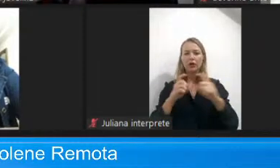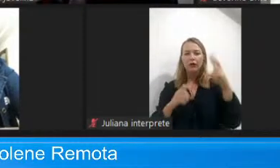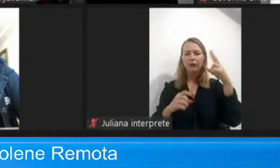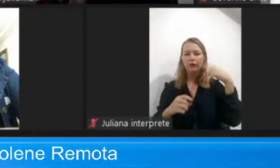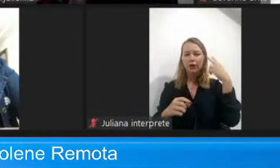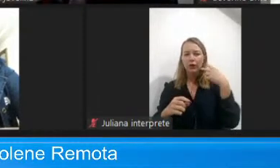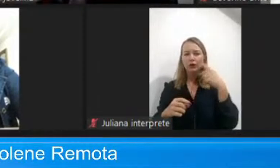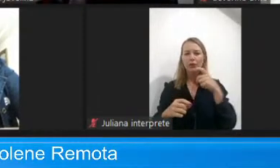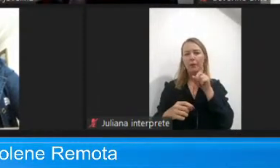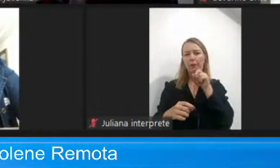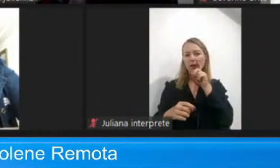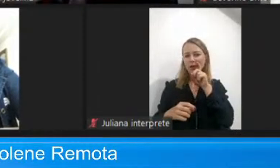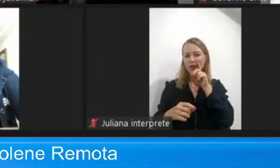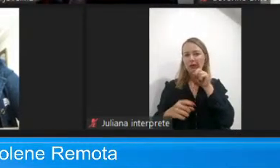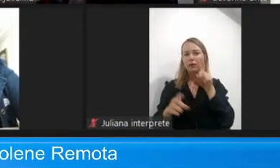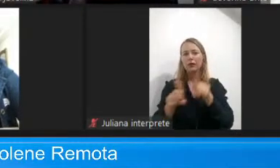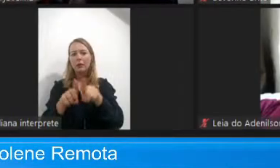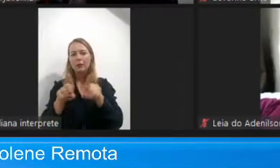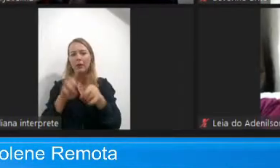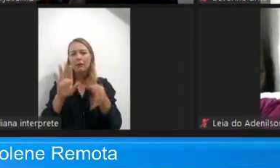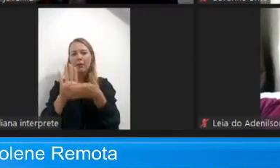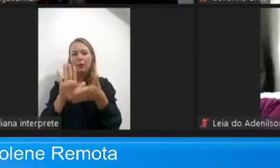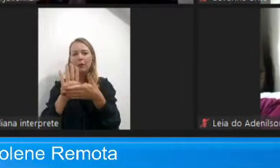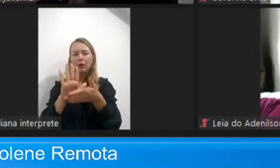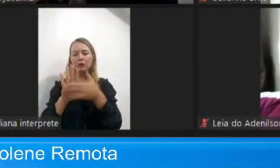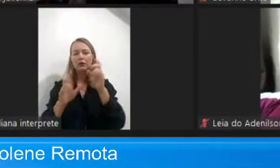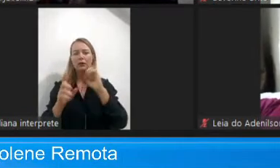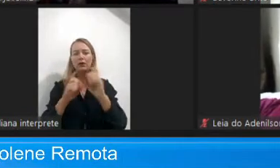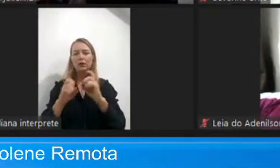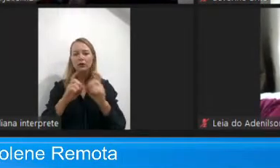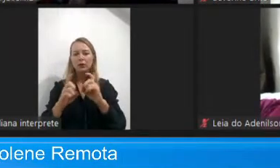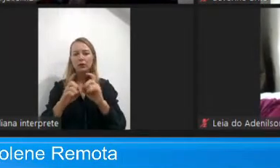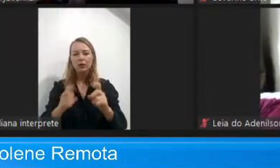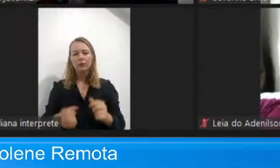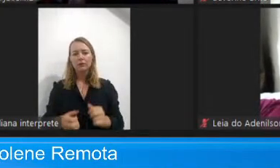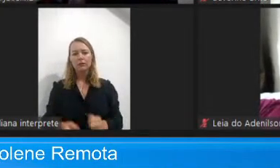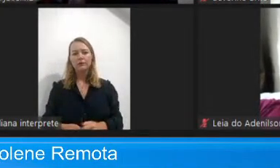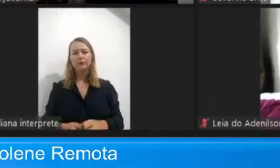dos Anjos, também proponente dessa reunião?